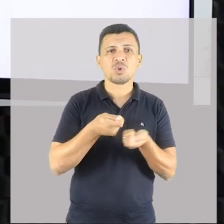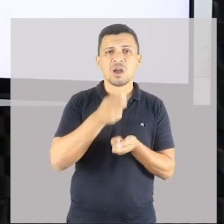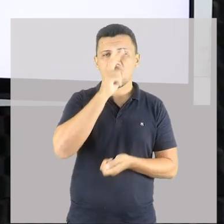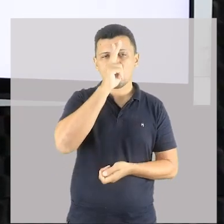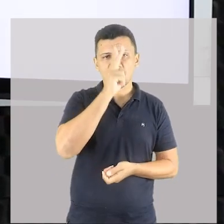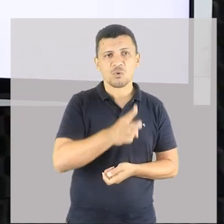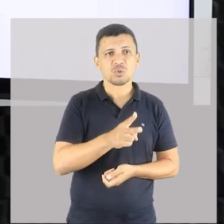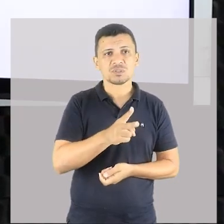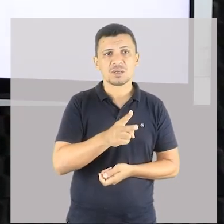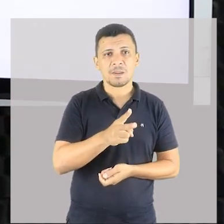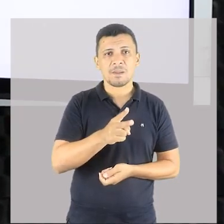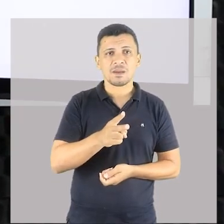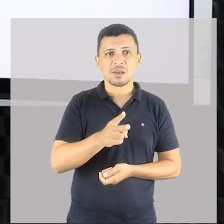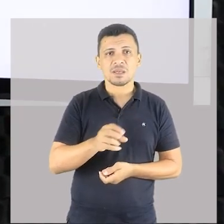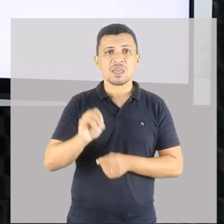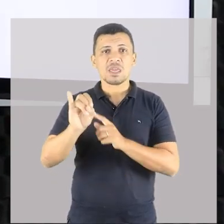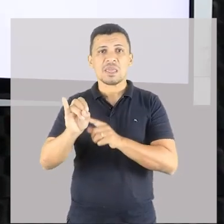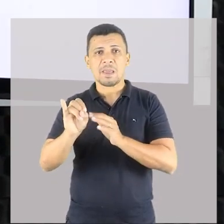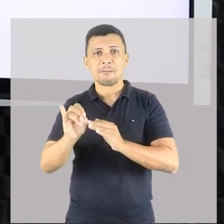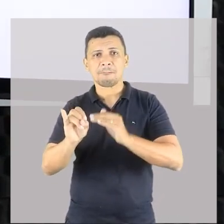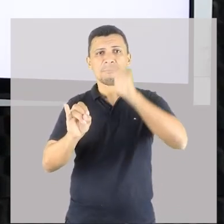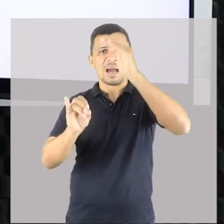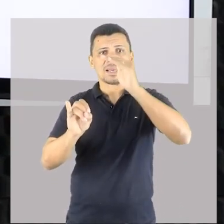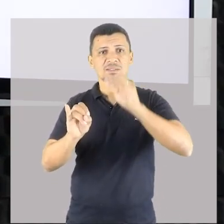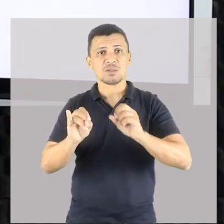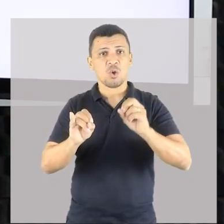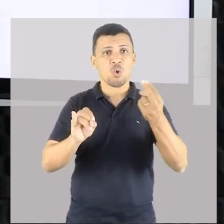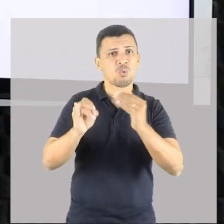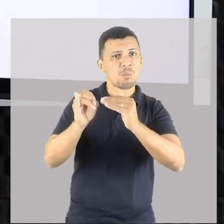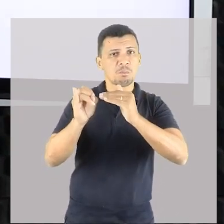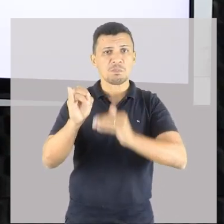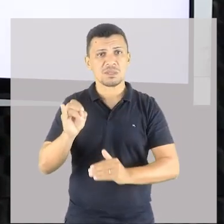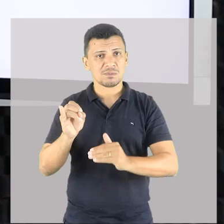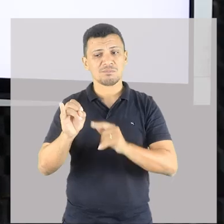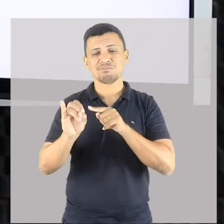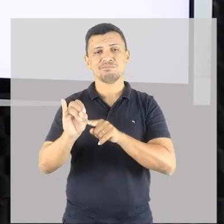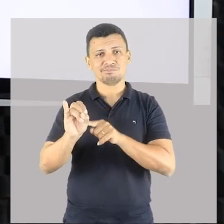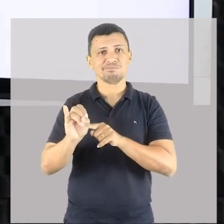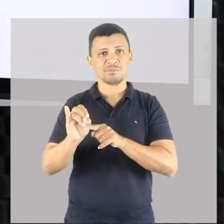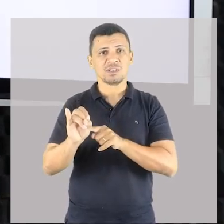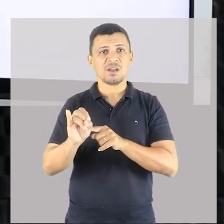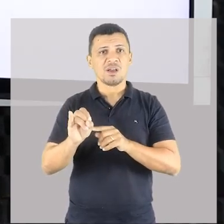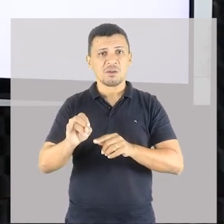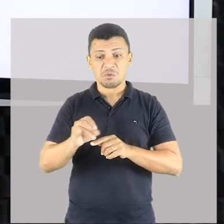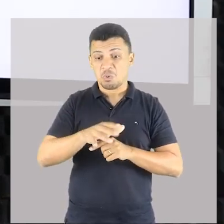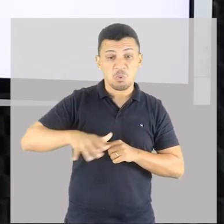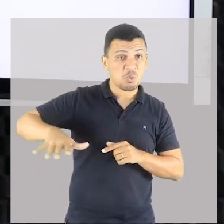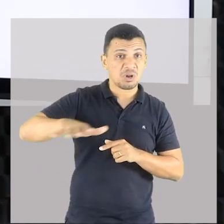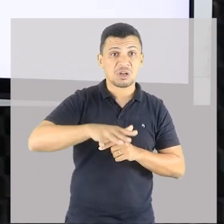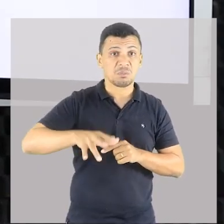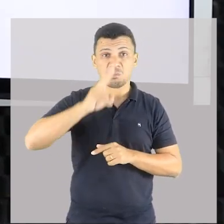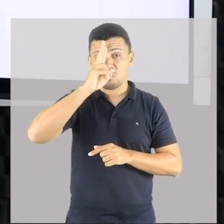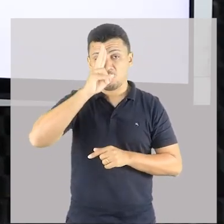campo aumentando ou diminuindo a corrente. Se eu aumento a corrente, o campo fica forte. Se eu diminuo a corrente, o campo